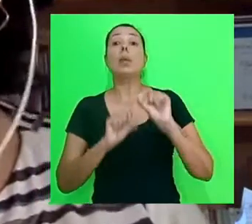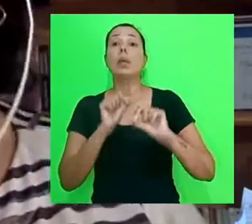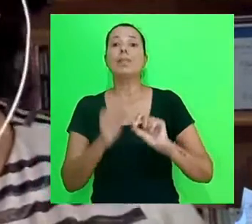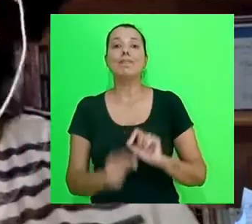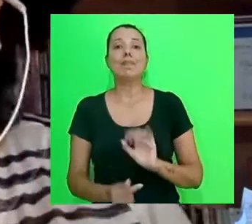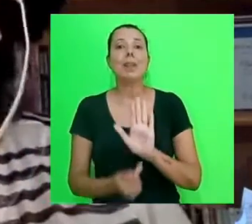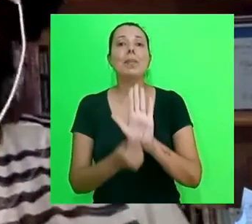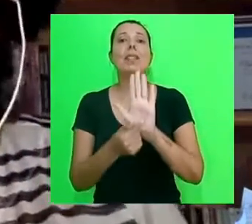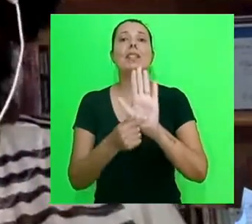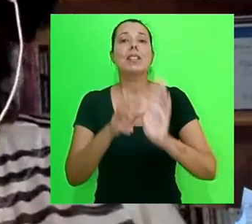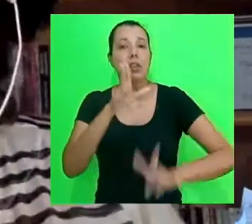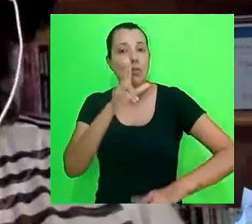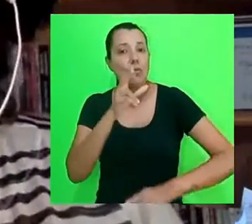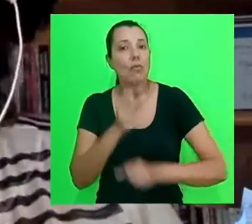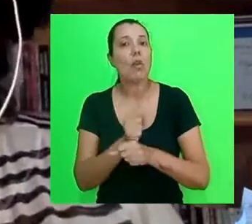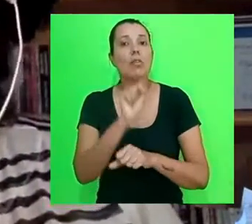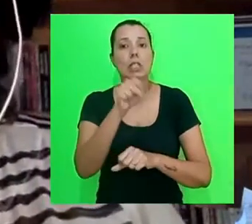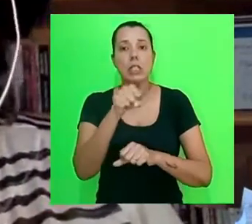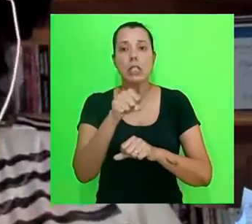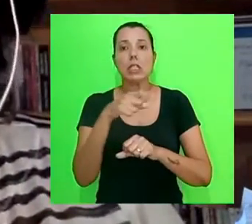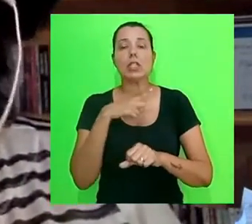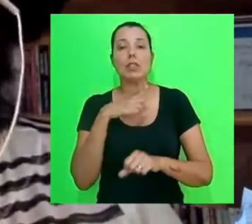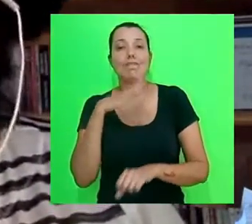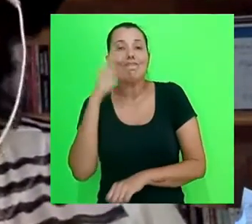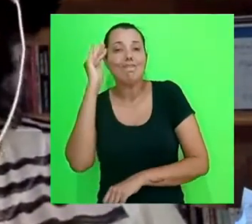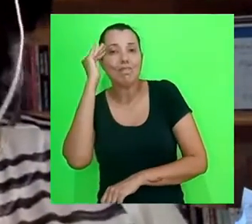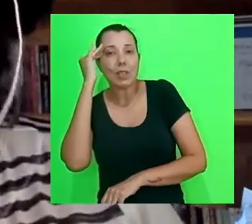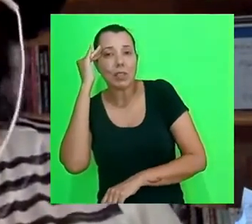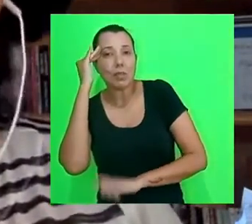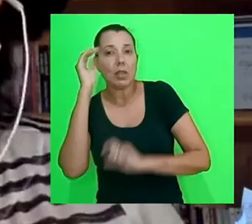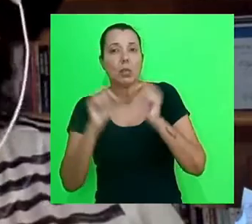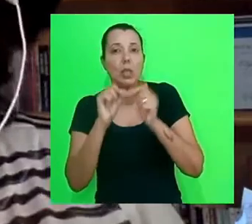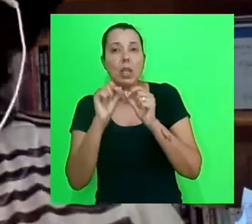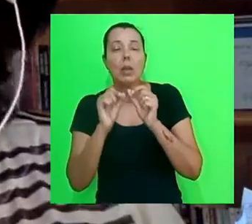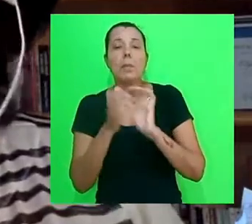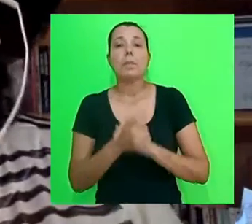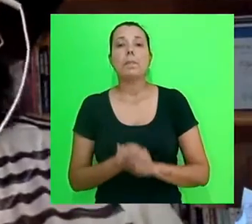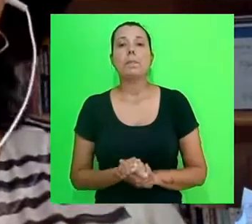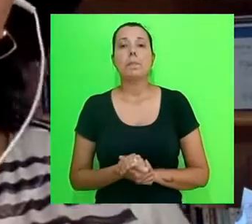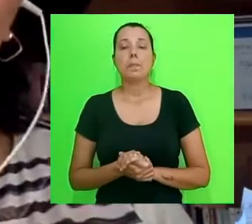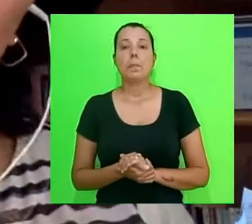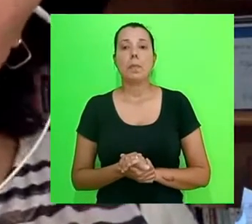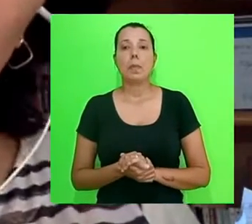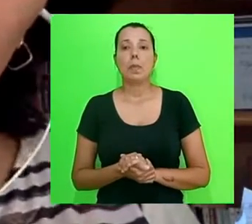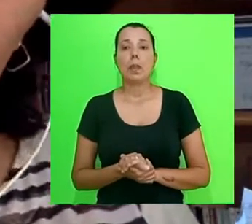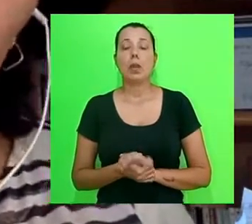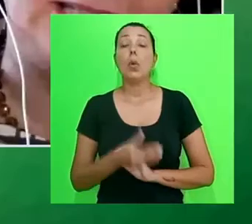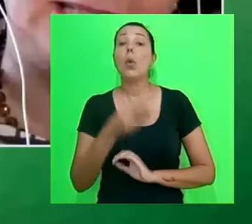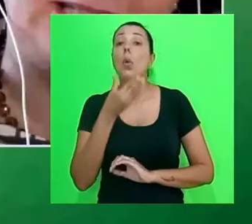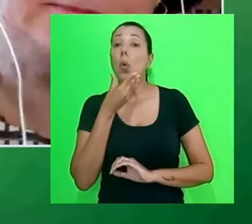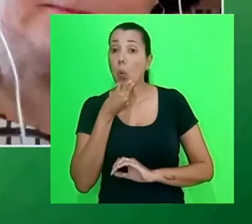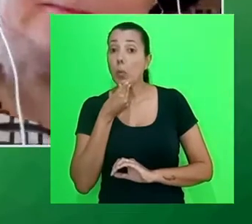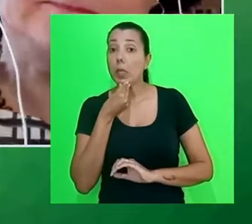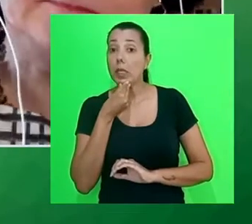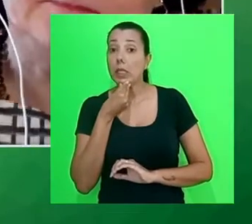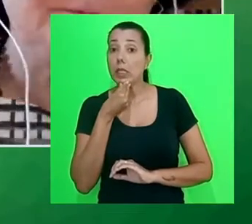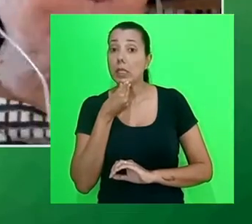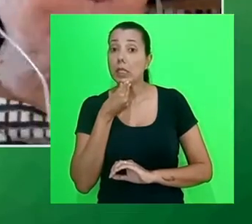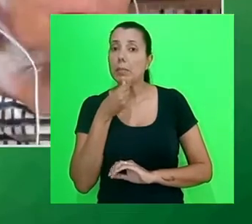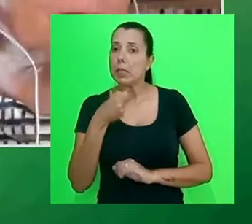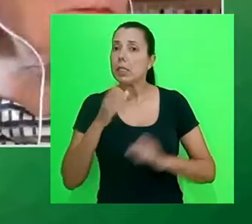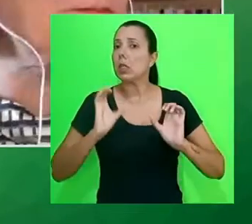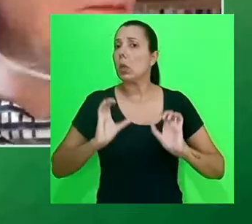da violência. Então, os gatilhos que a gente tem para enfrentar são esses, é o gatilho de superação da cultura machista.